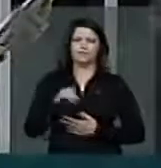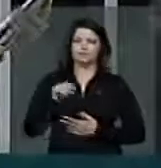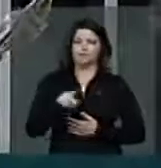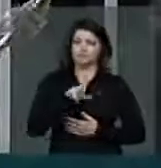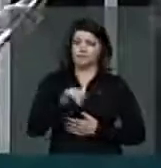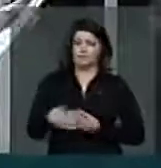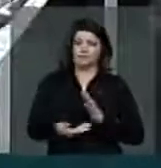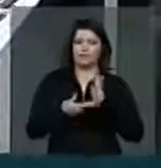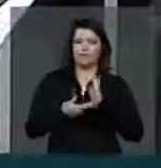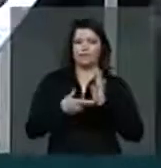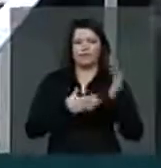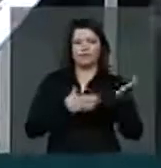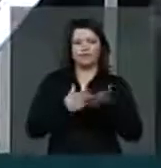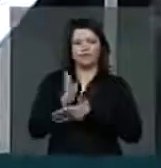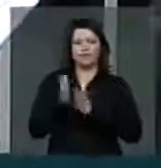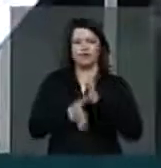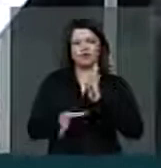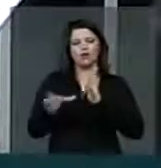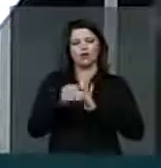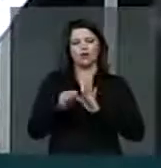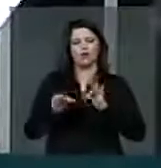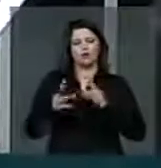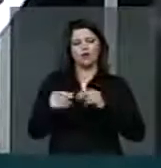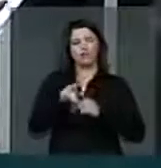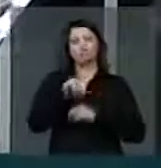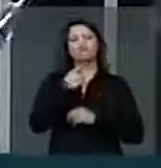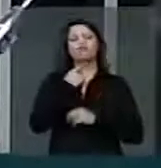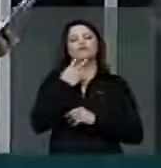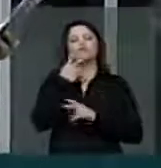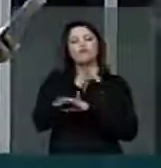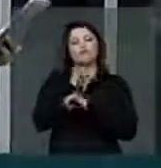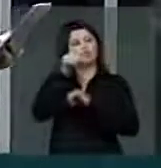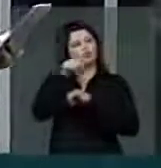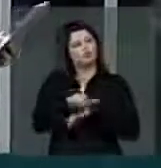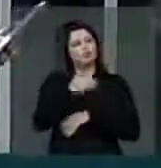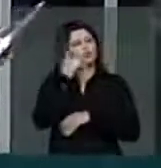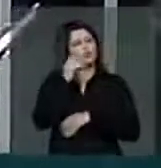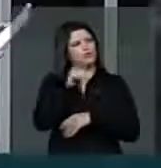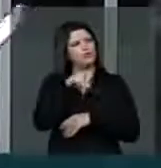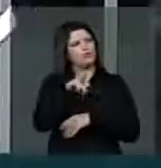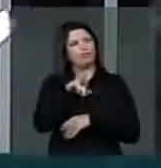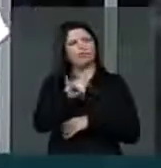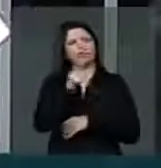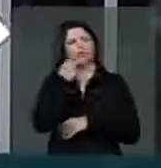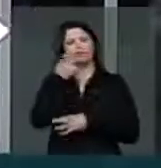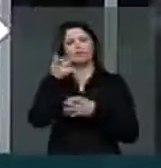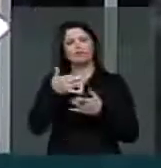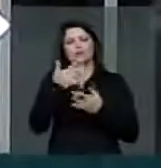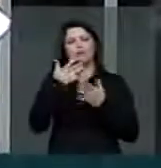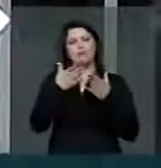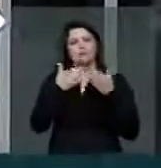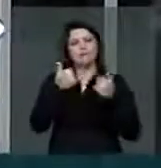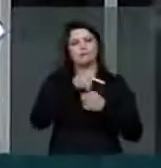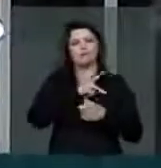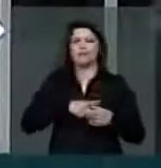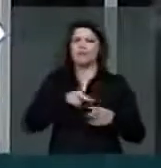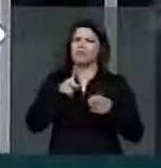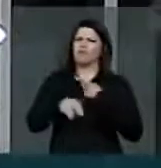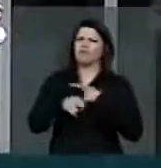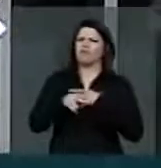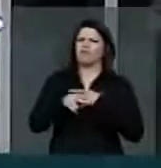casa aprovou uma emenda que quero aqui reafirmar, deputada Mauri, peço que a presidente não